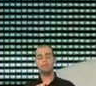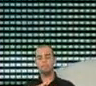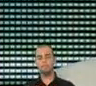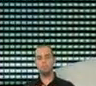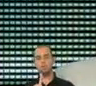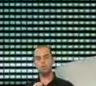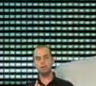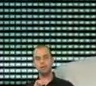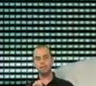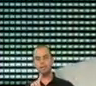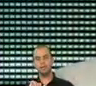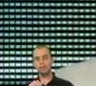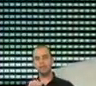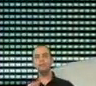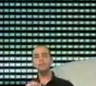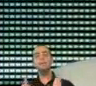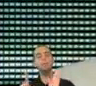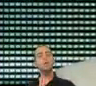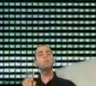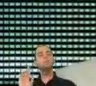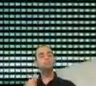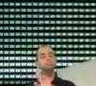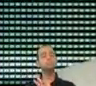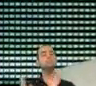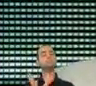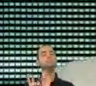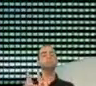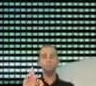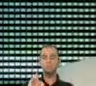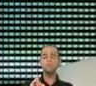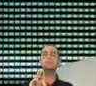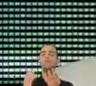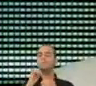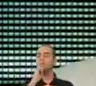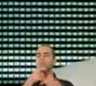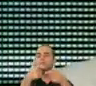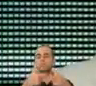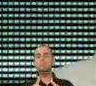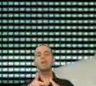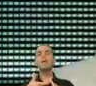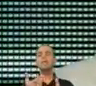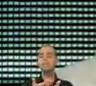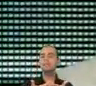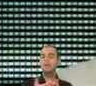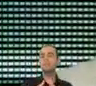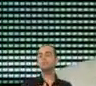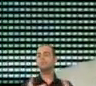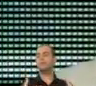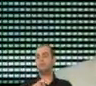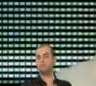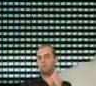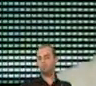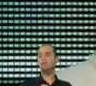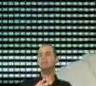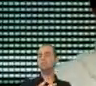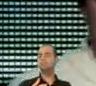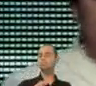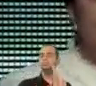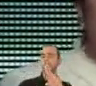constituição de policlínicas especializadas que teria essa função de uma